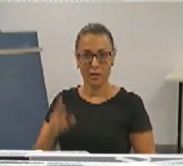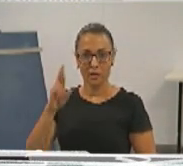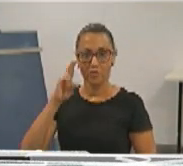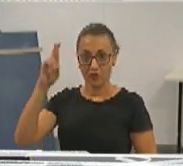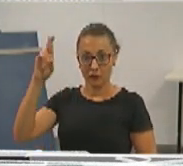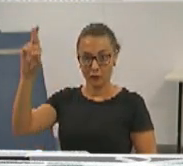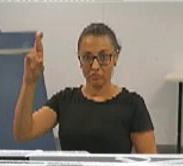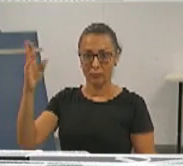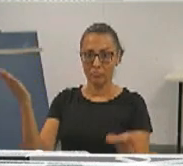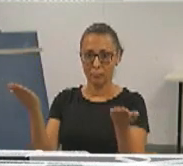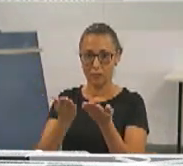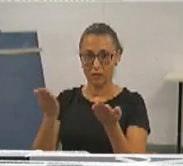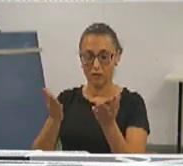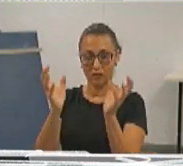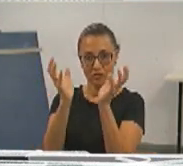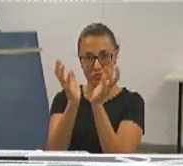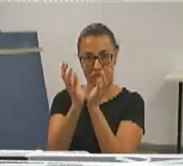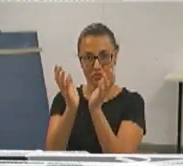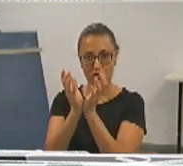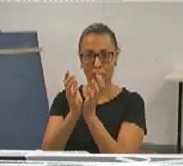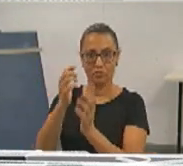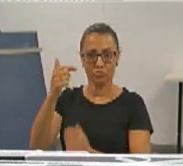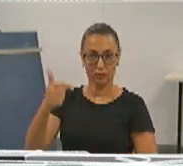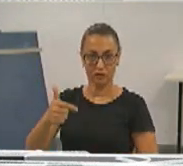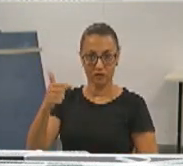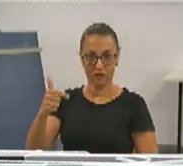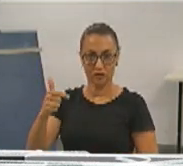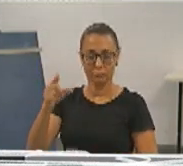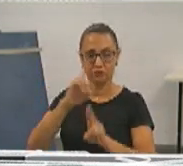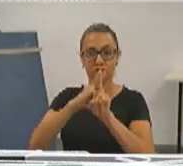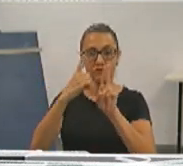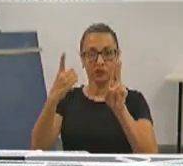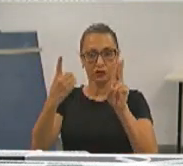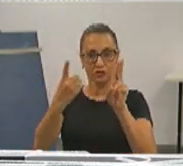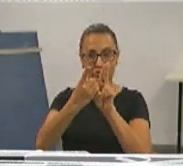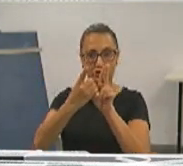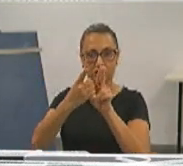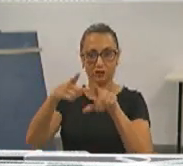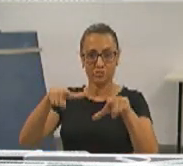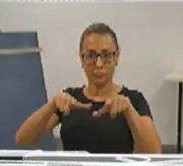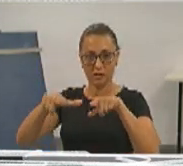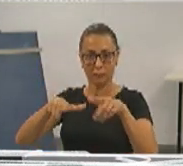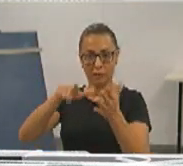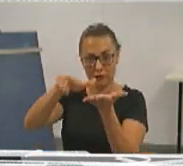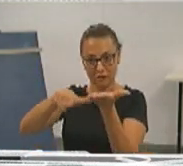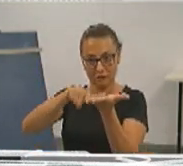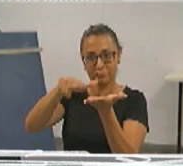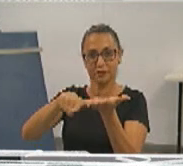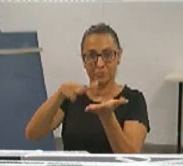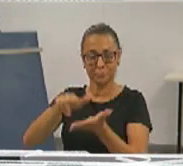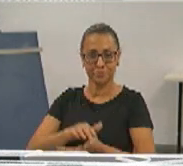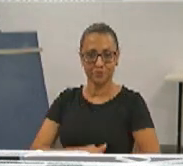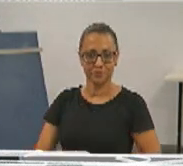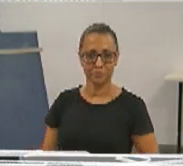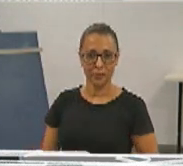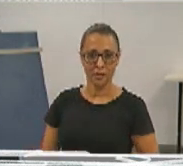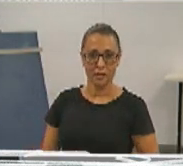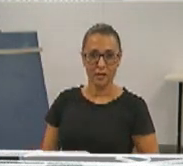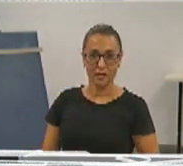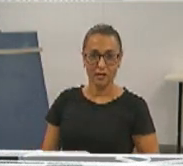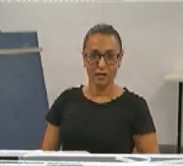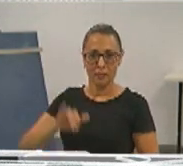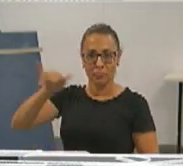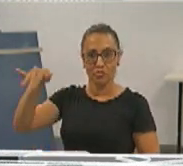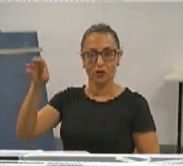Representando a Chapa 2, UFGD em Ação, Joelson Gonçalves Pereira, professor doutor da Faculdade